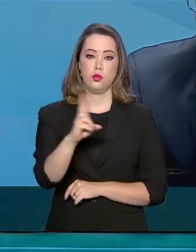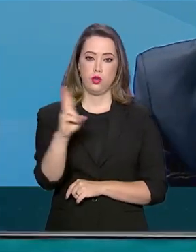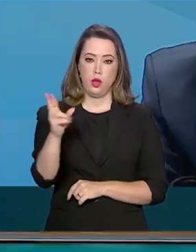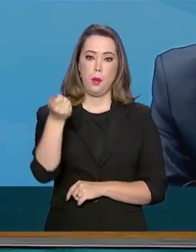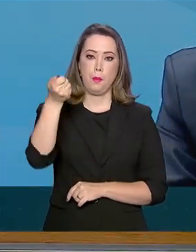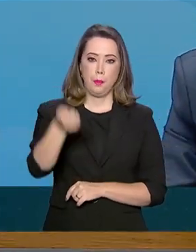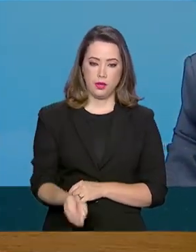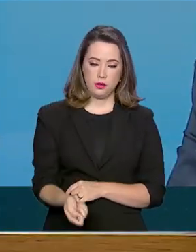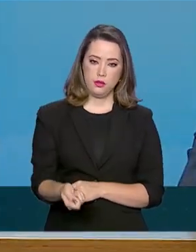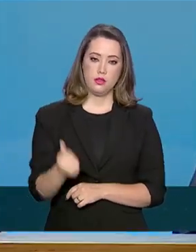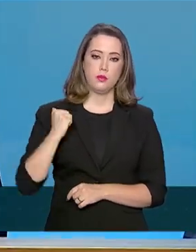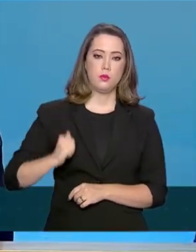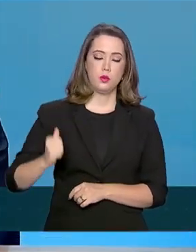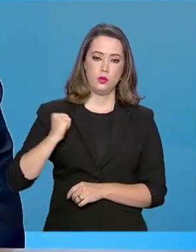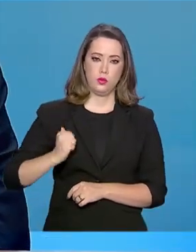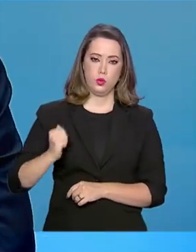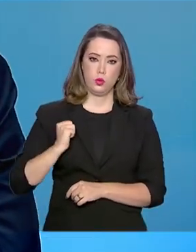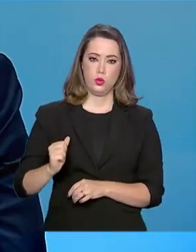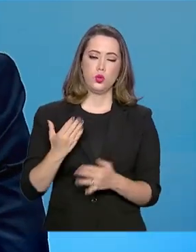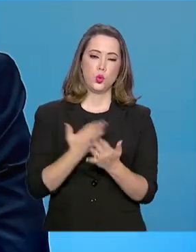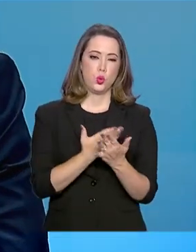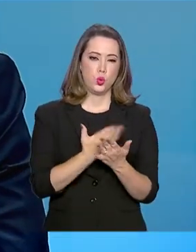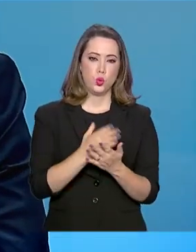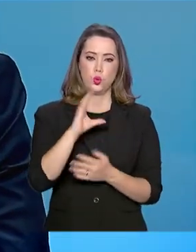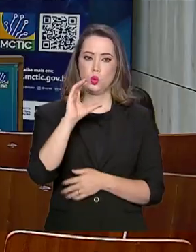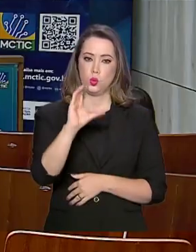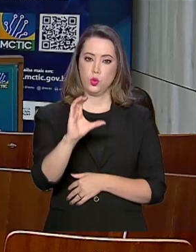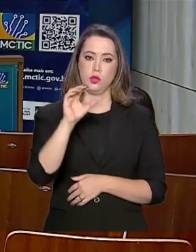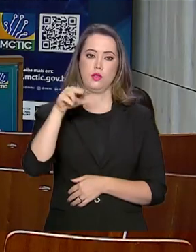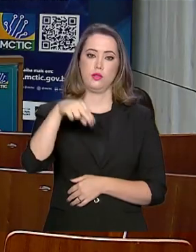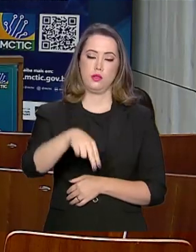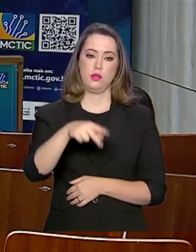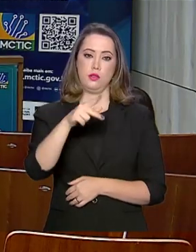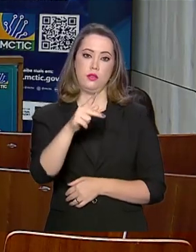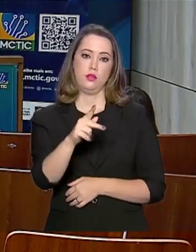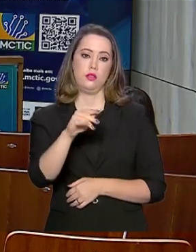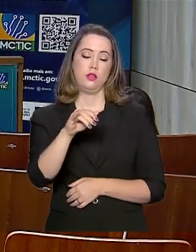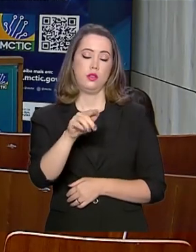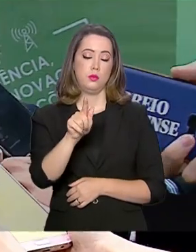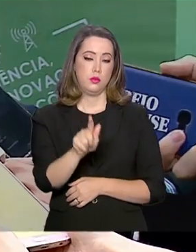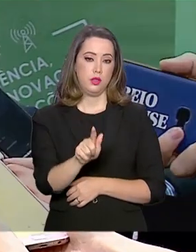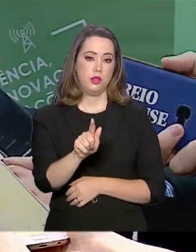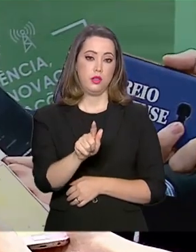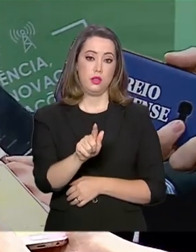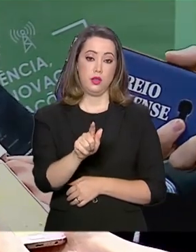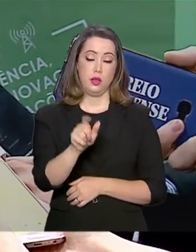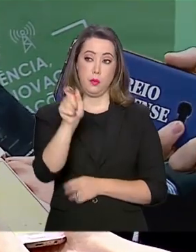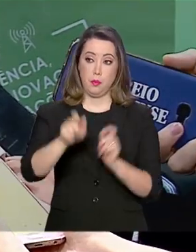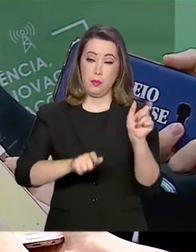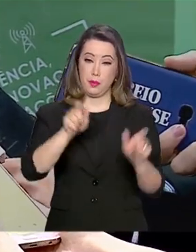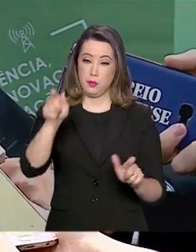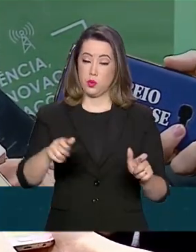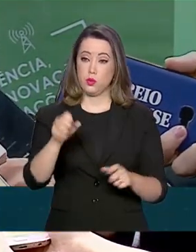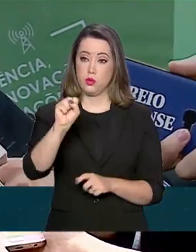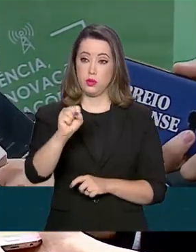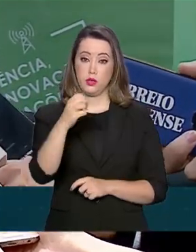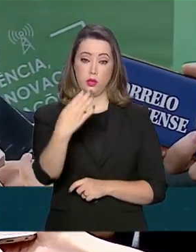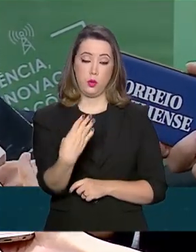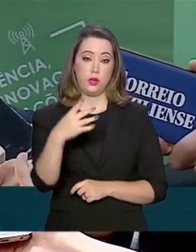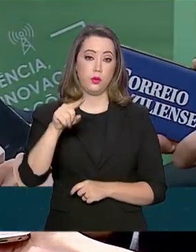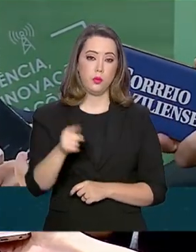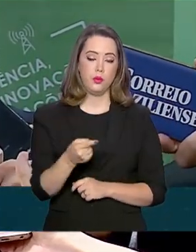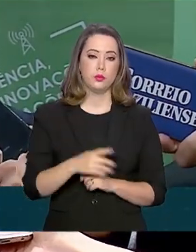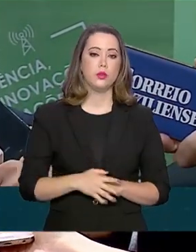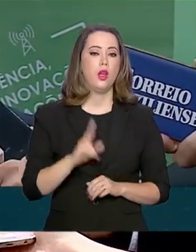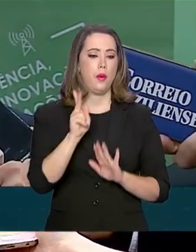garantir o pagamento das bolsas do CNPq a 84 mil pesquisadores. É uma portaria que já